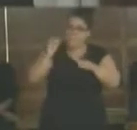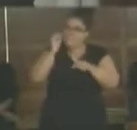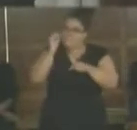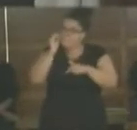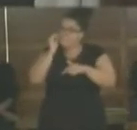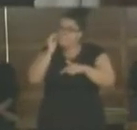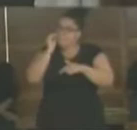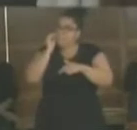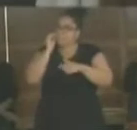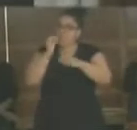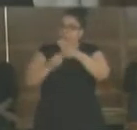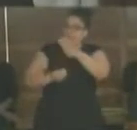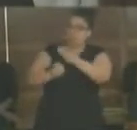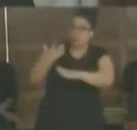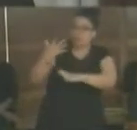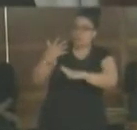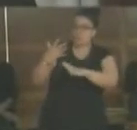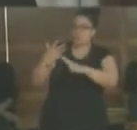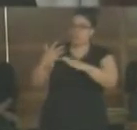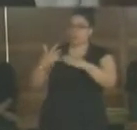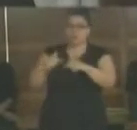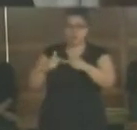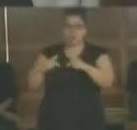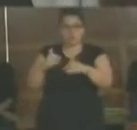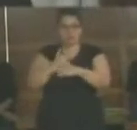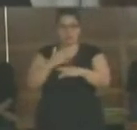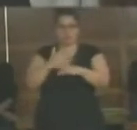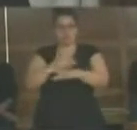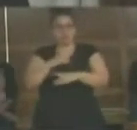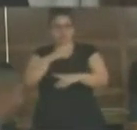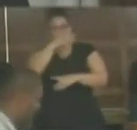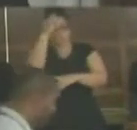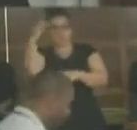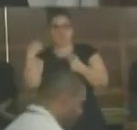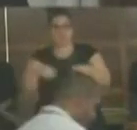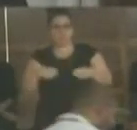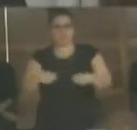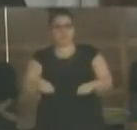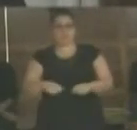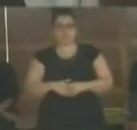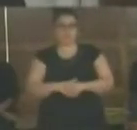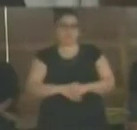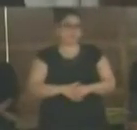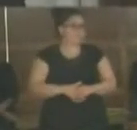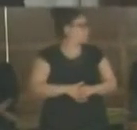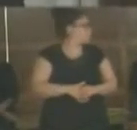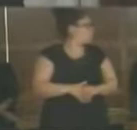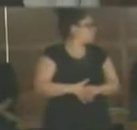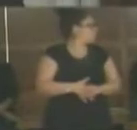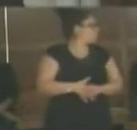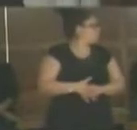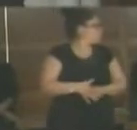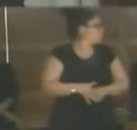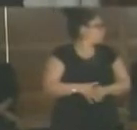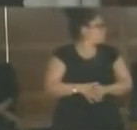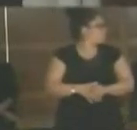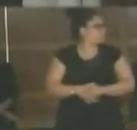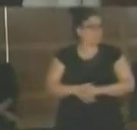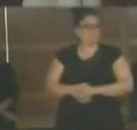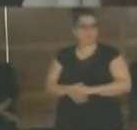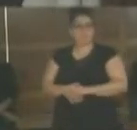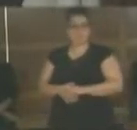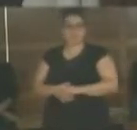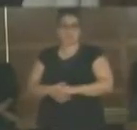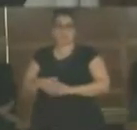que a gente possa gerar empregos na nossa cidade, que é isso que as pessoas estão precisando. Ninguém quer ficar dependente de político. Ninguém quer ficar